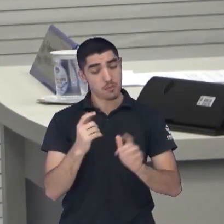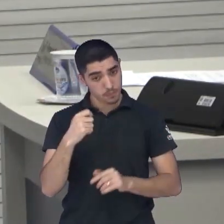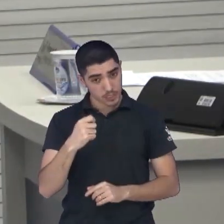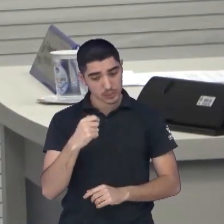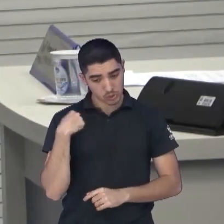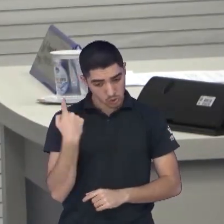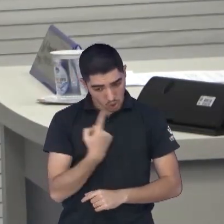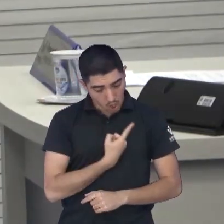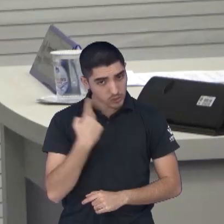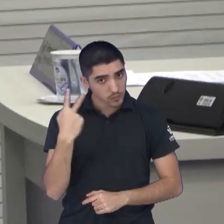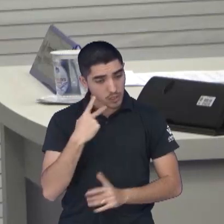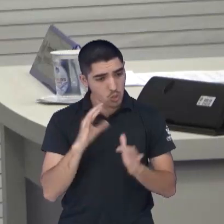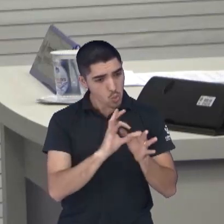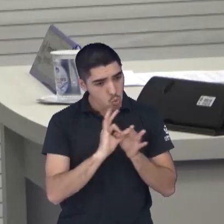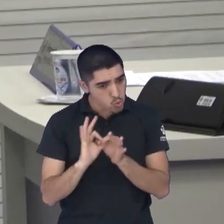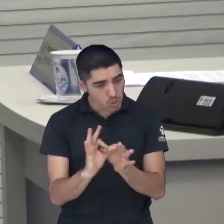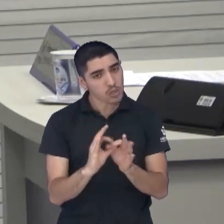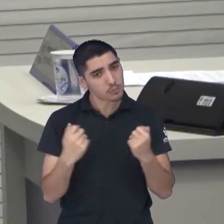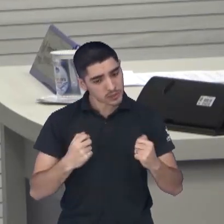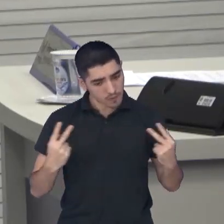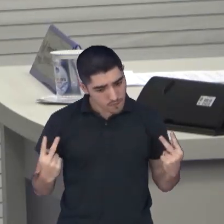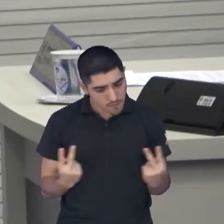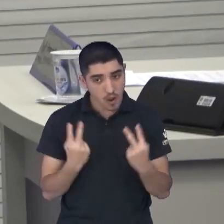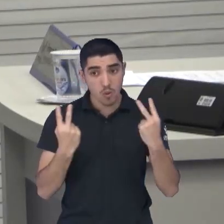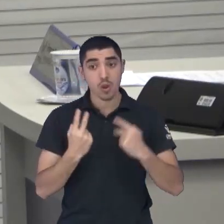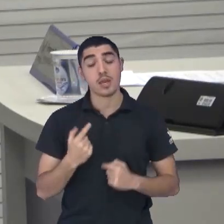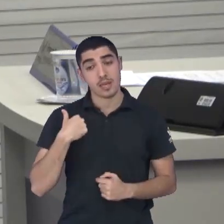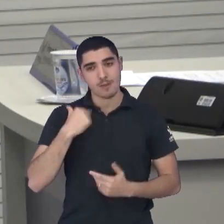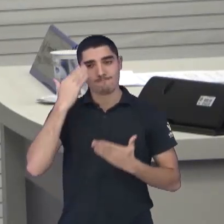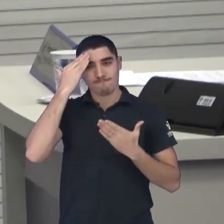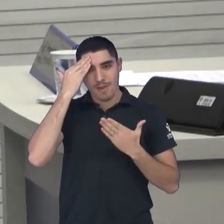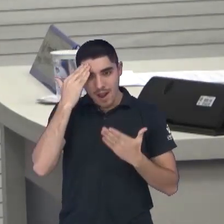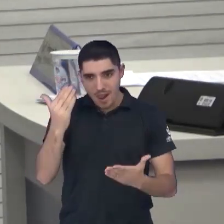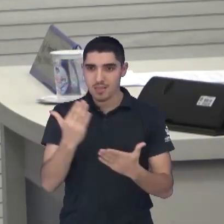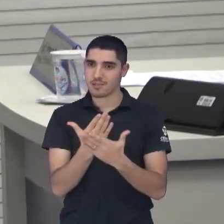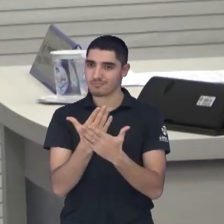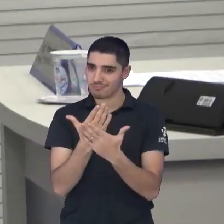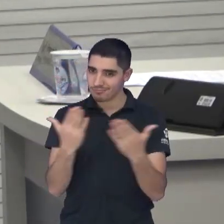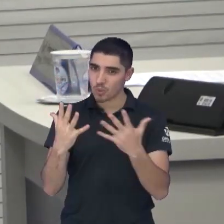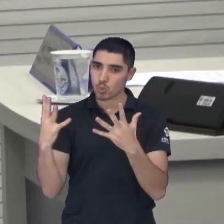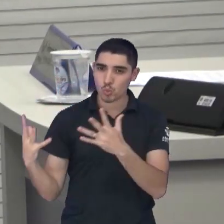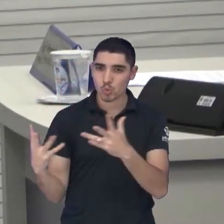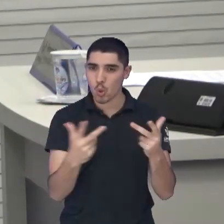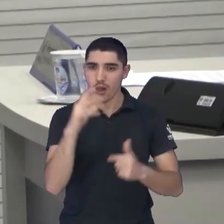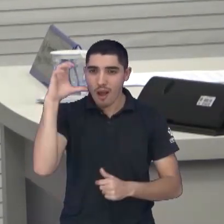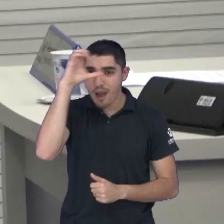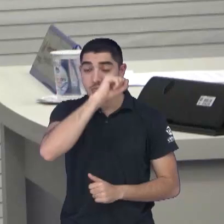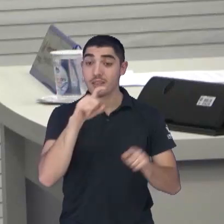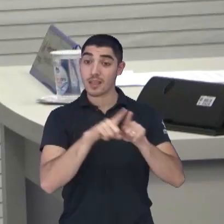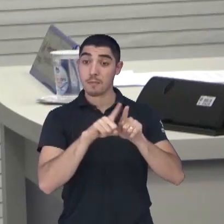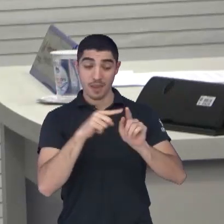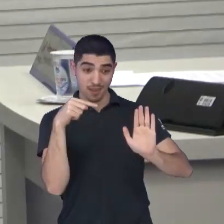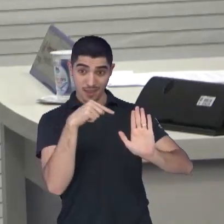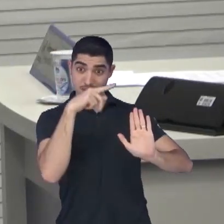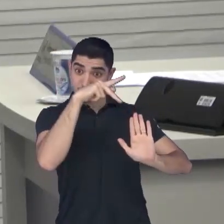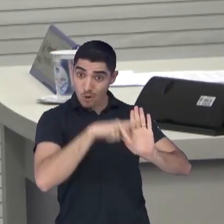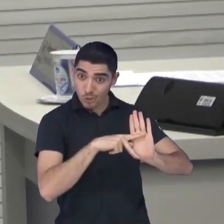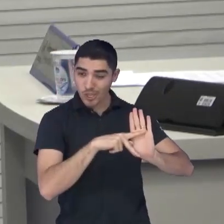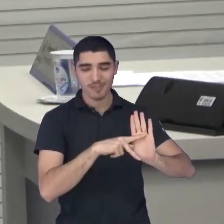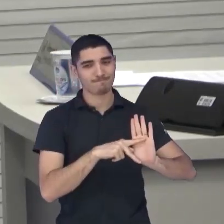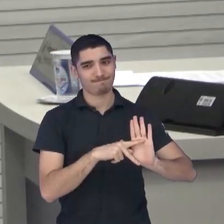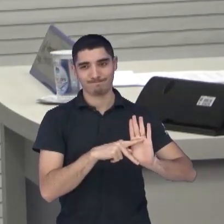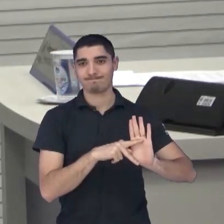aqui. Então, eu agradeço de vocês terem compreendido, por vezes eu, e compreendido esse projeto, que com certeza é